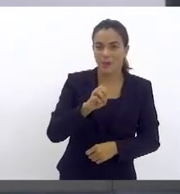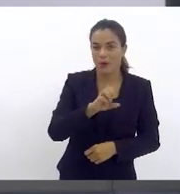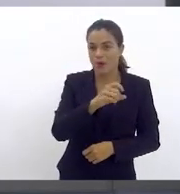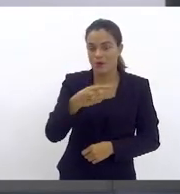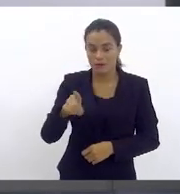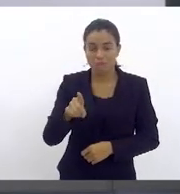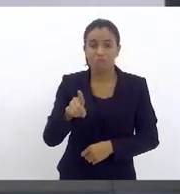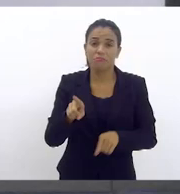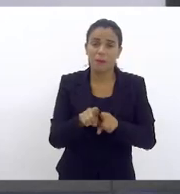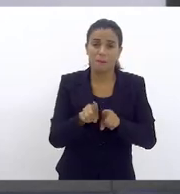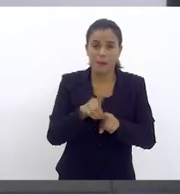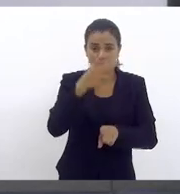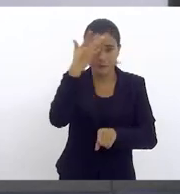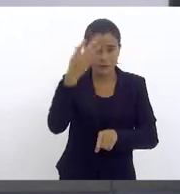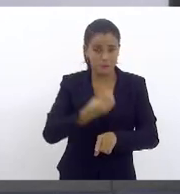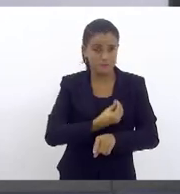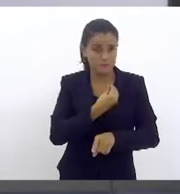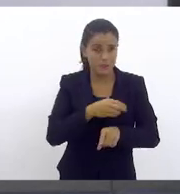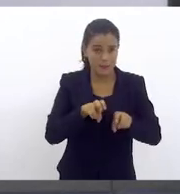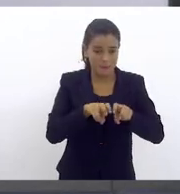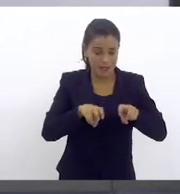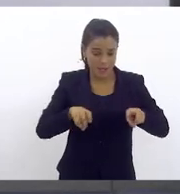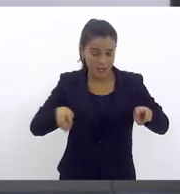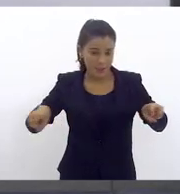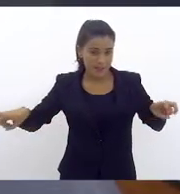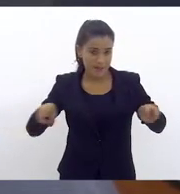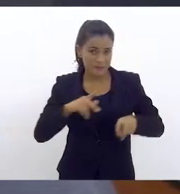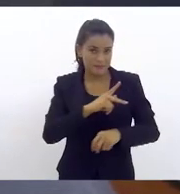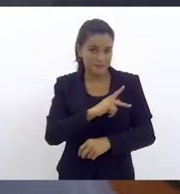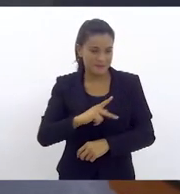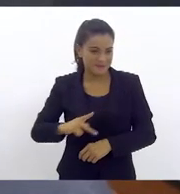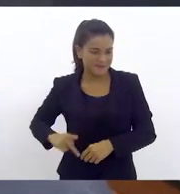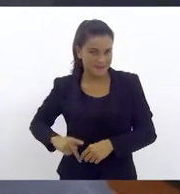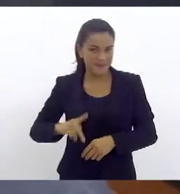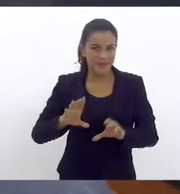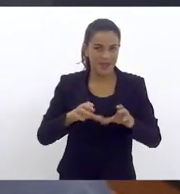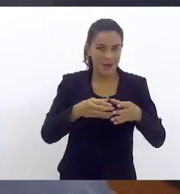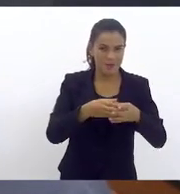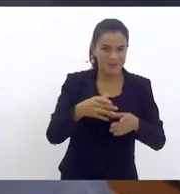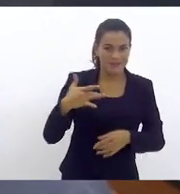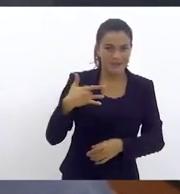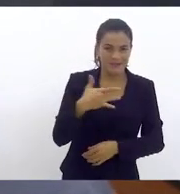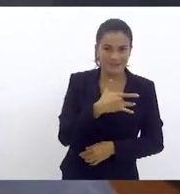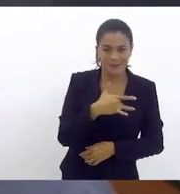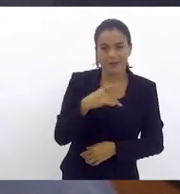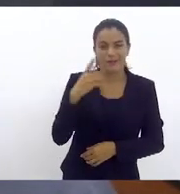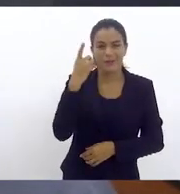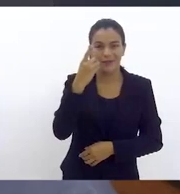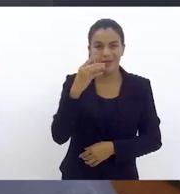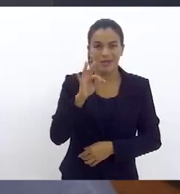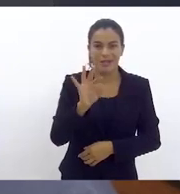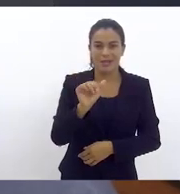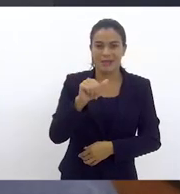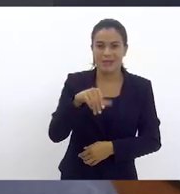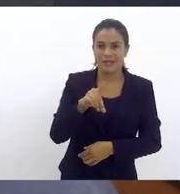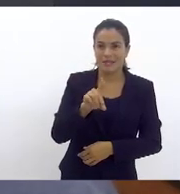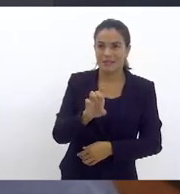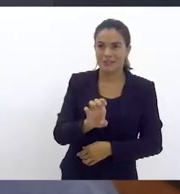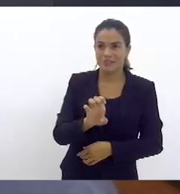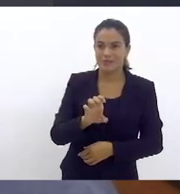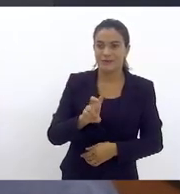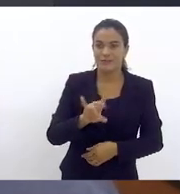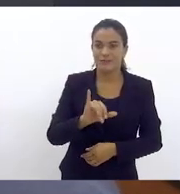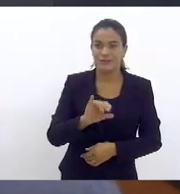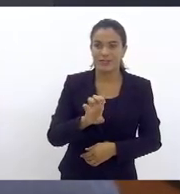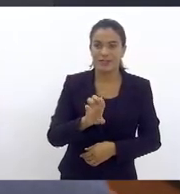membros dessa mesa iniciando aqui pelo presidente da Comissão de saúde Deputado Tande Vieira